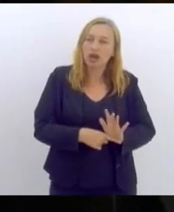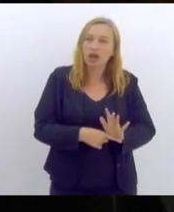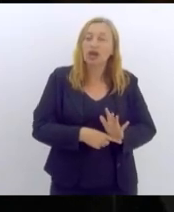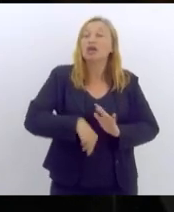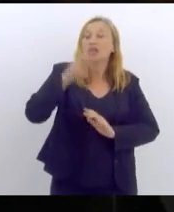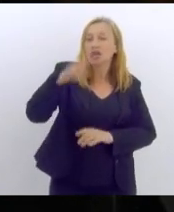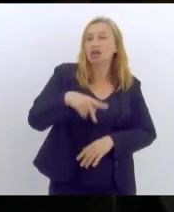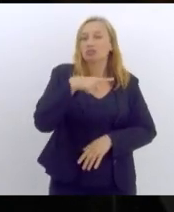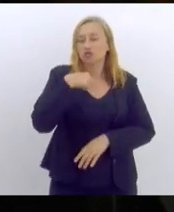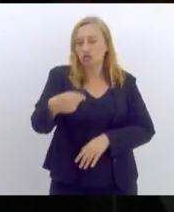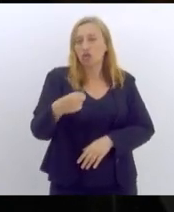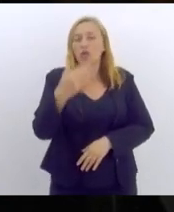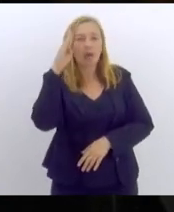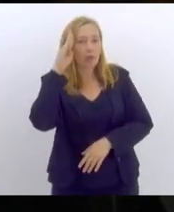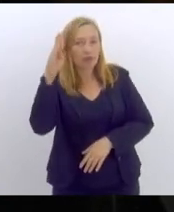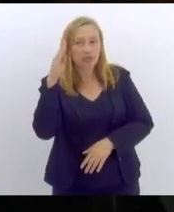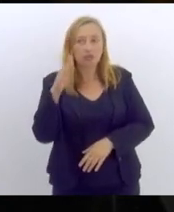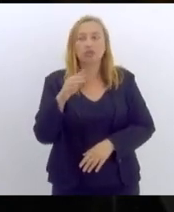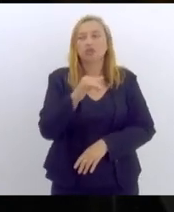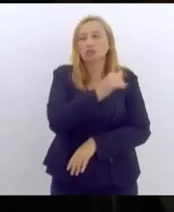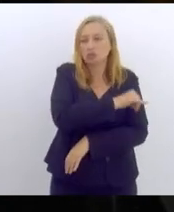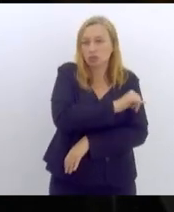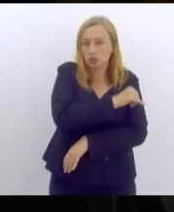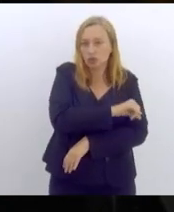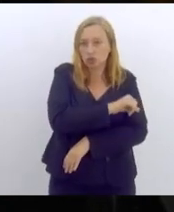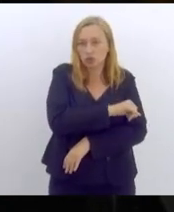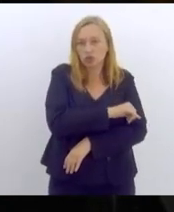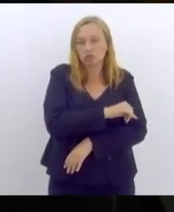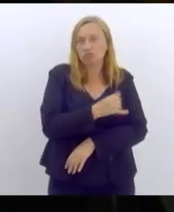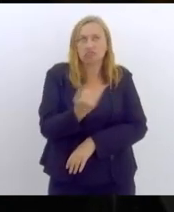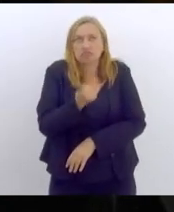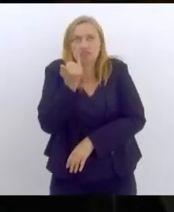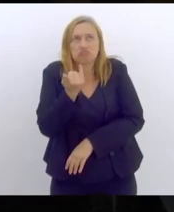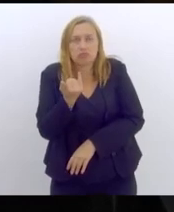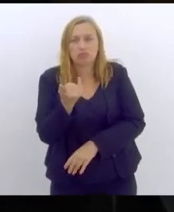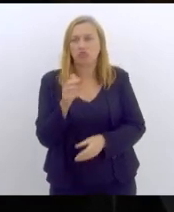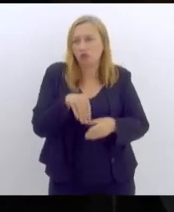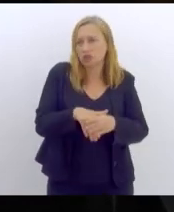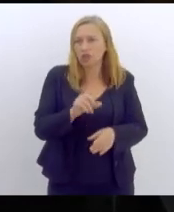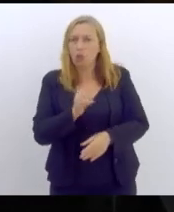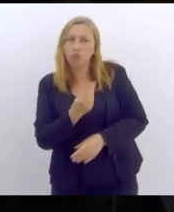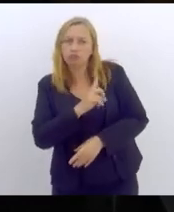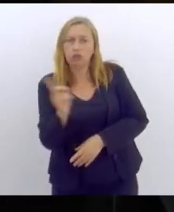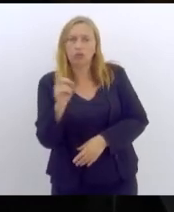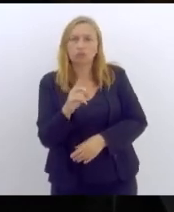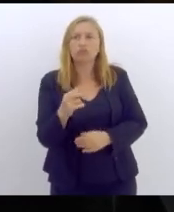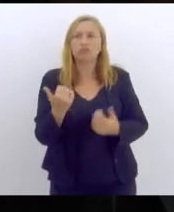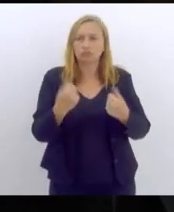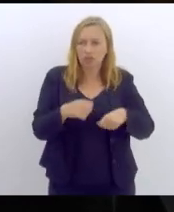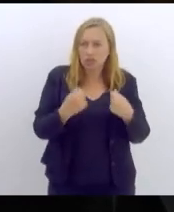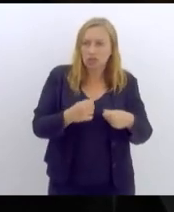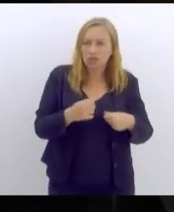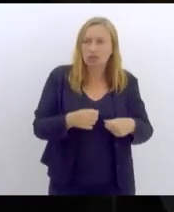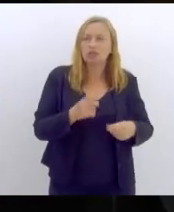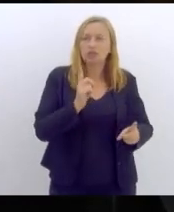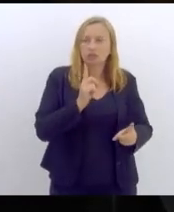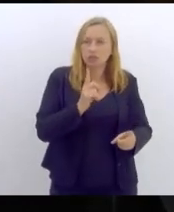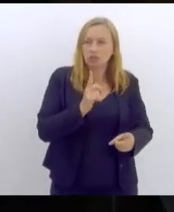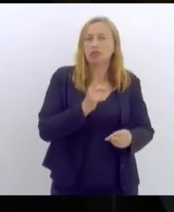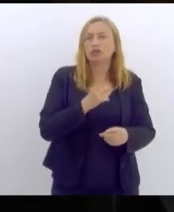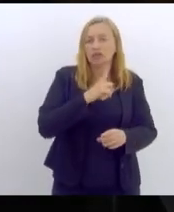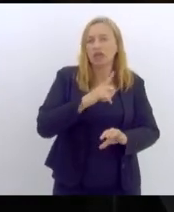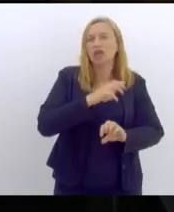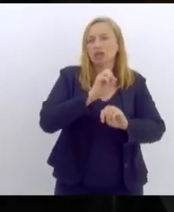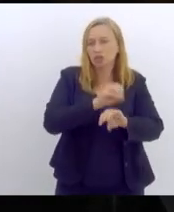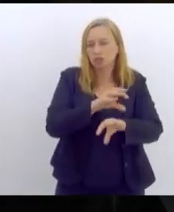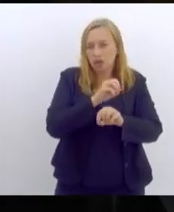atender principalmente o cidadão carioca, que não importa se tenha ou não votado, precisa se beneficiar, precisa encontrar com a educação, precisa